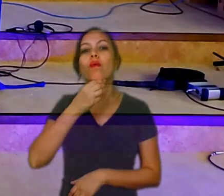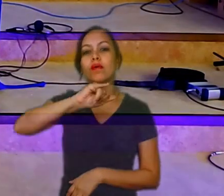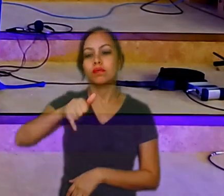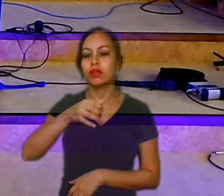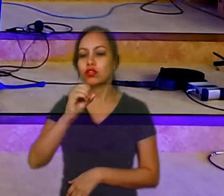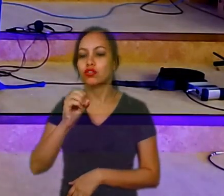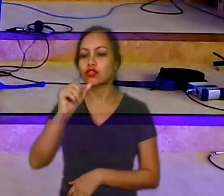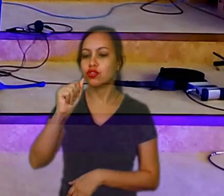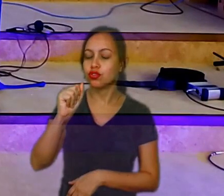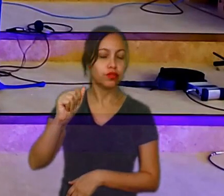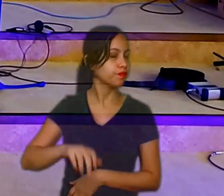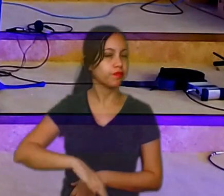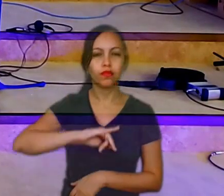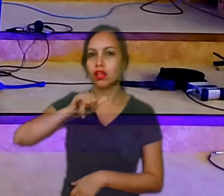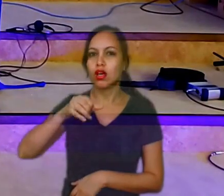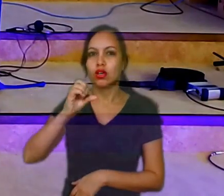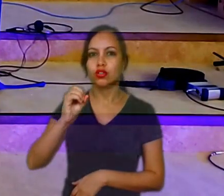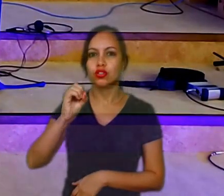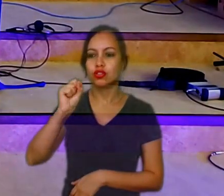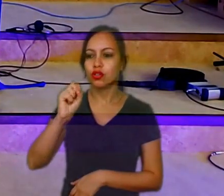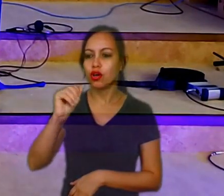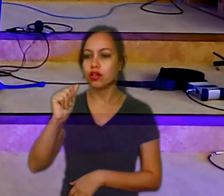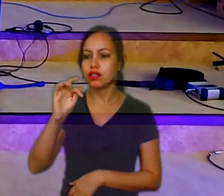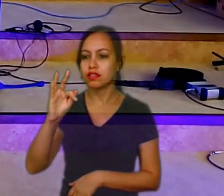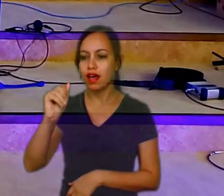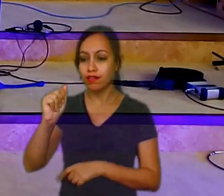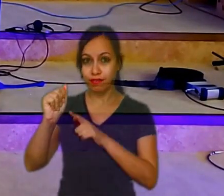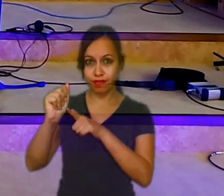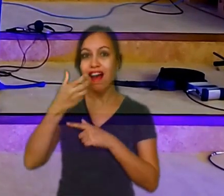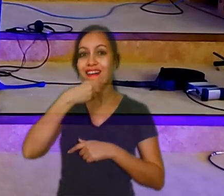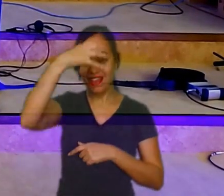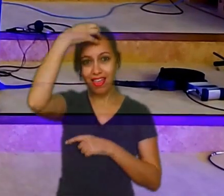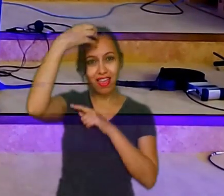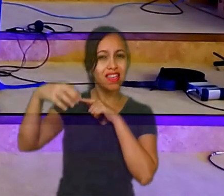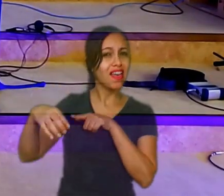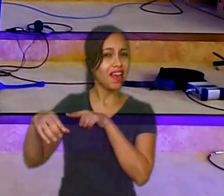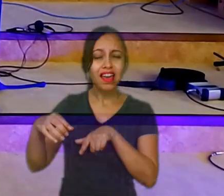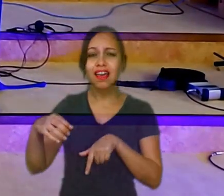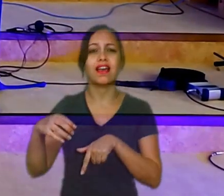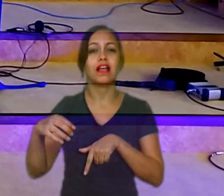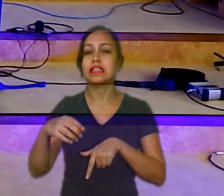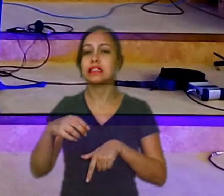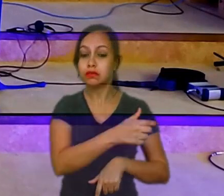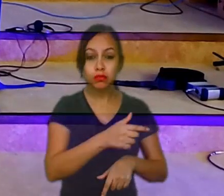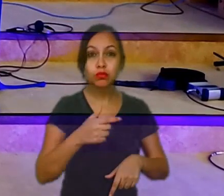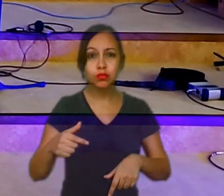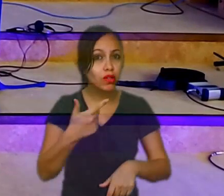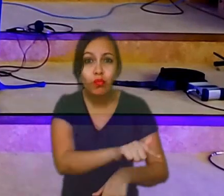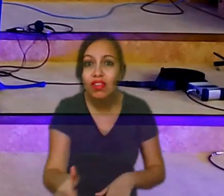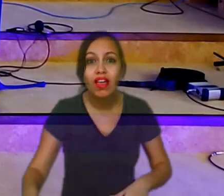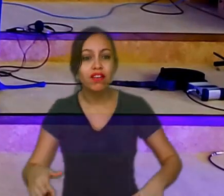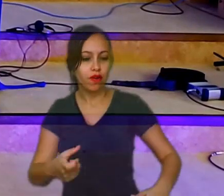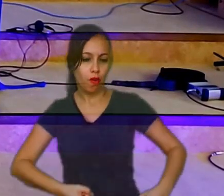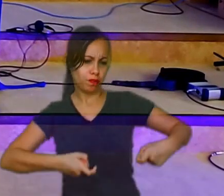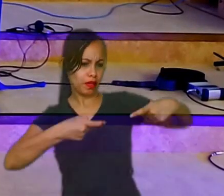Ou seja, durante o reinado de Josafá, não houve guerras,